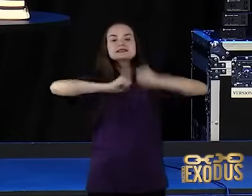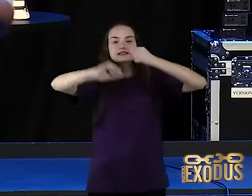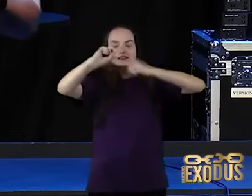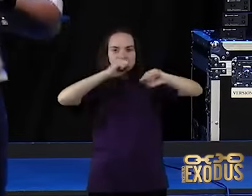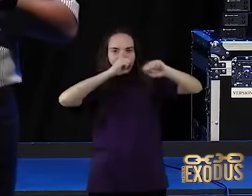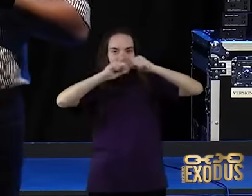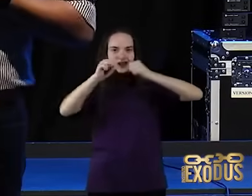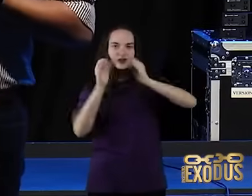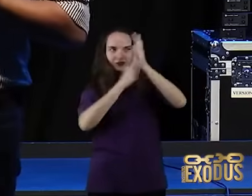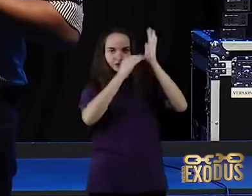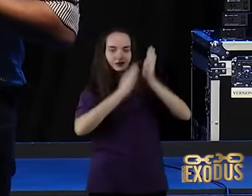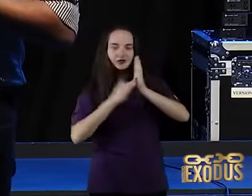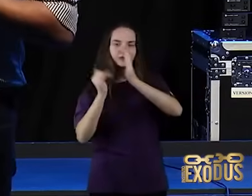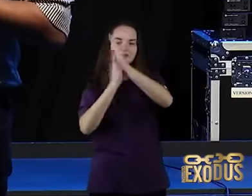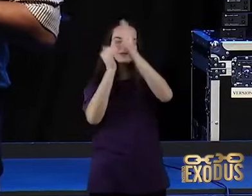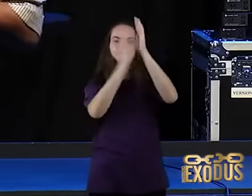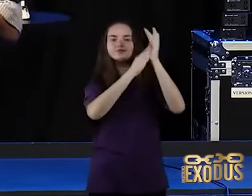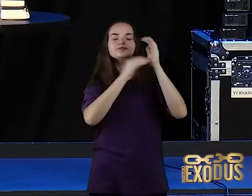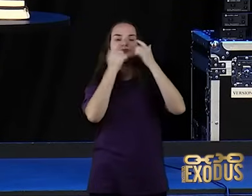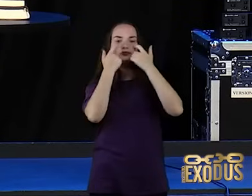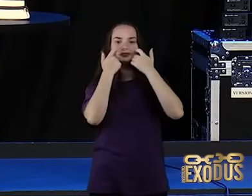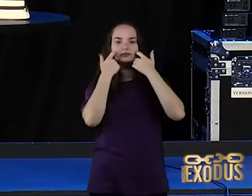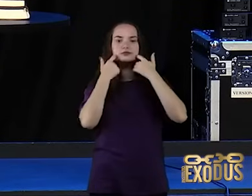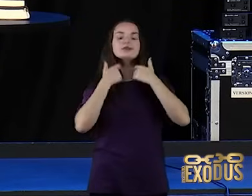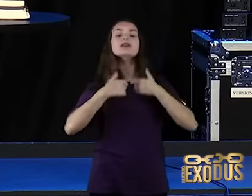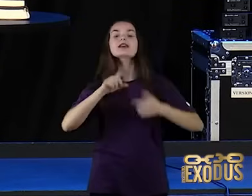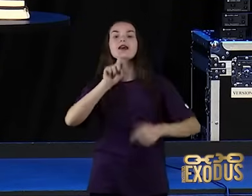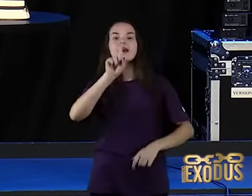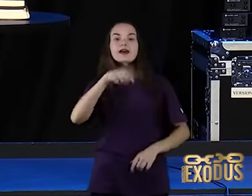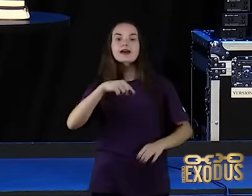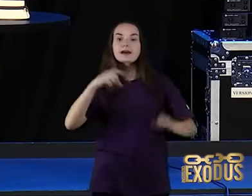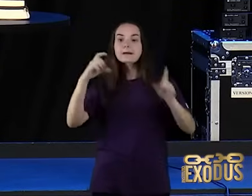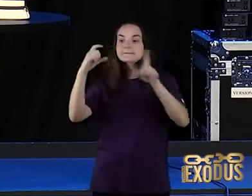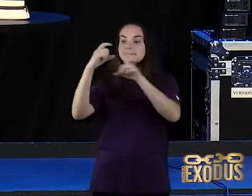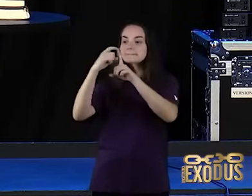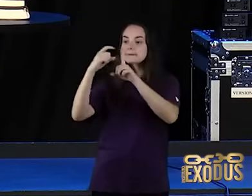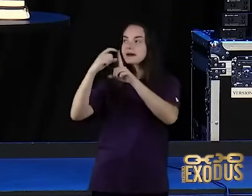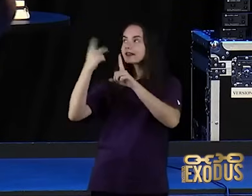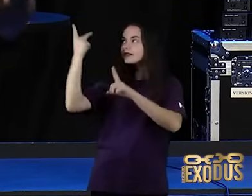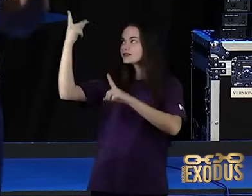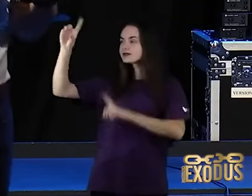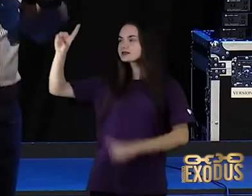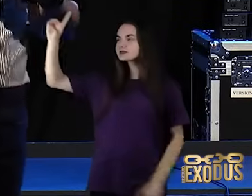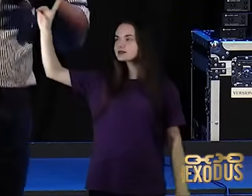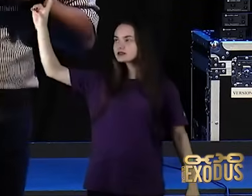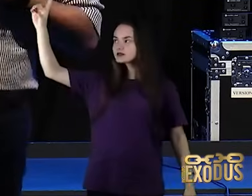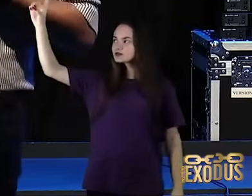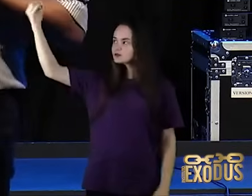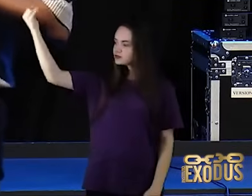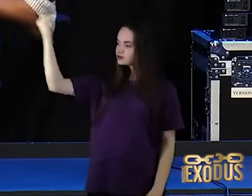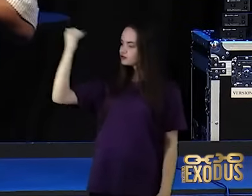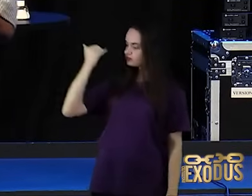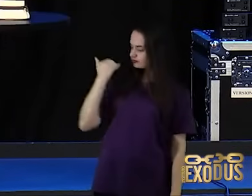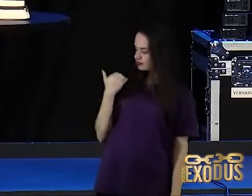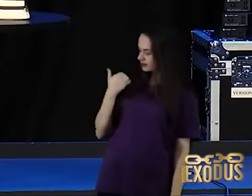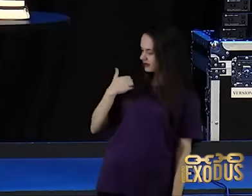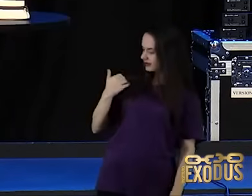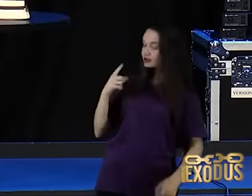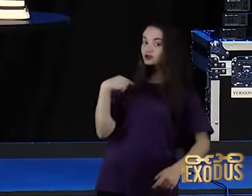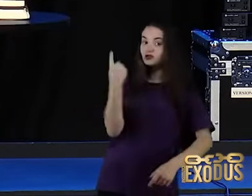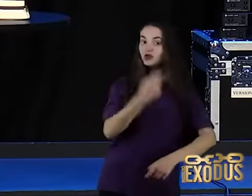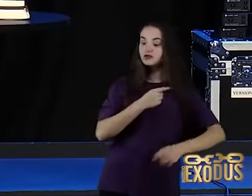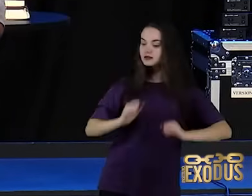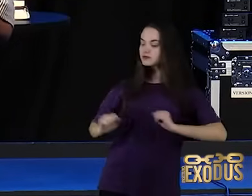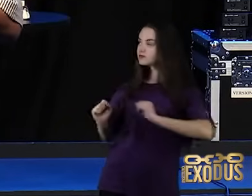bíblia chama é uma palavra que veio de Deus pro coração do homem que volta para Deus em adoração e